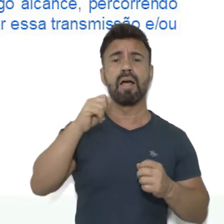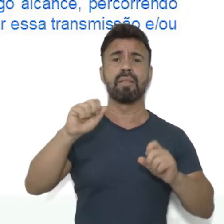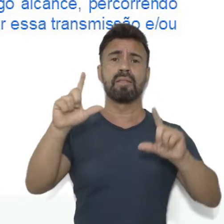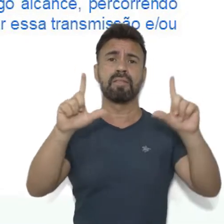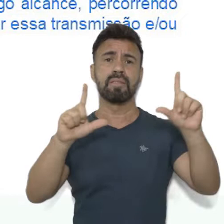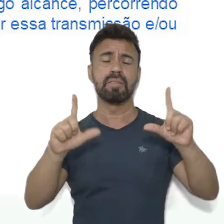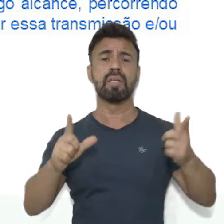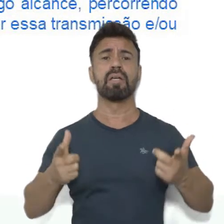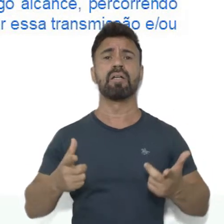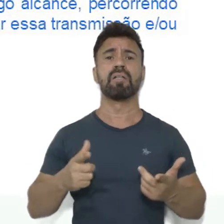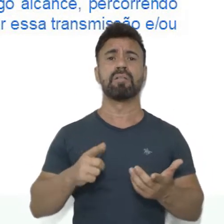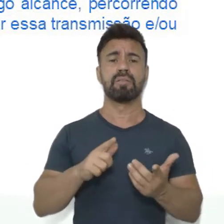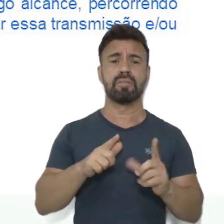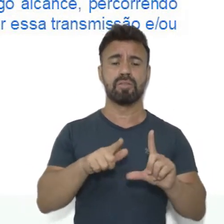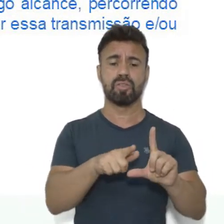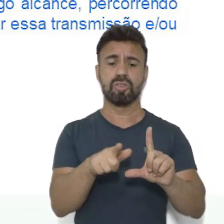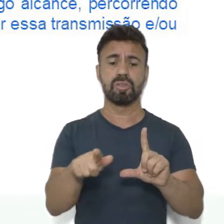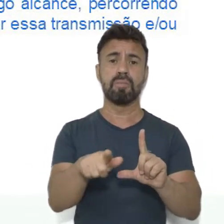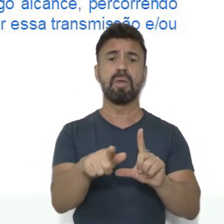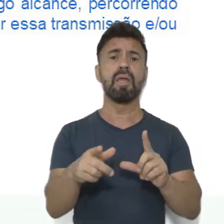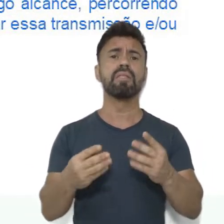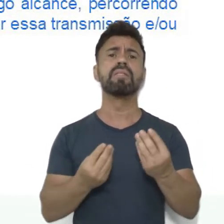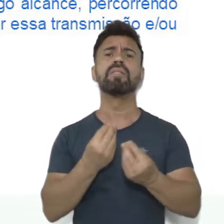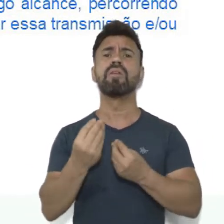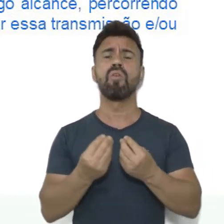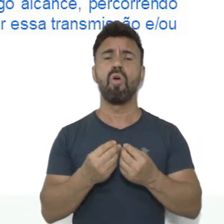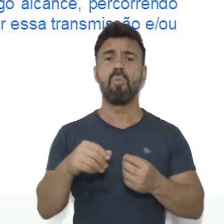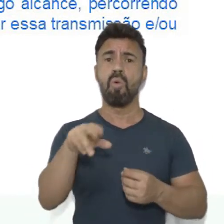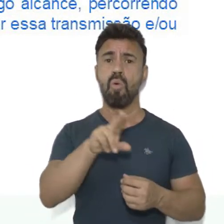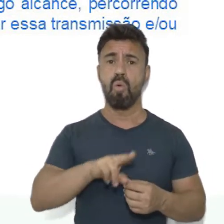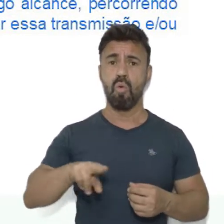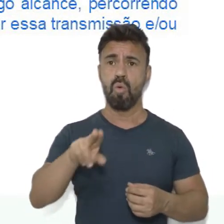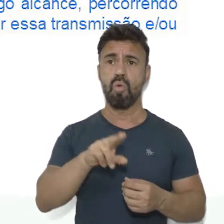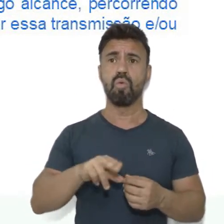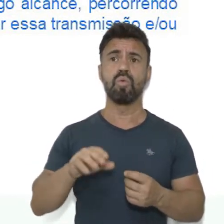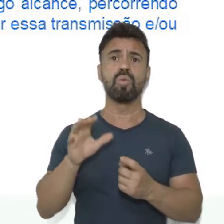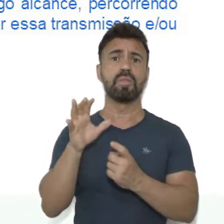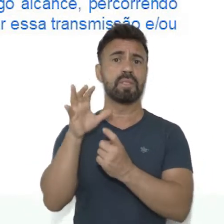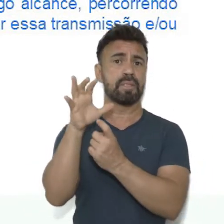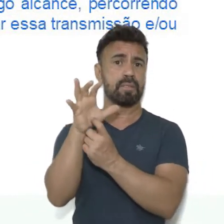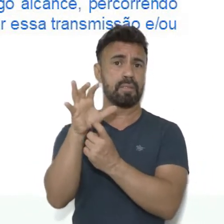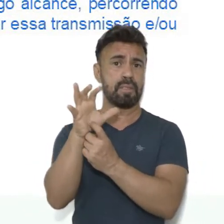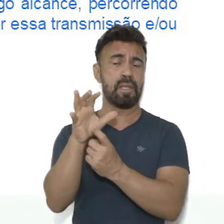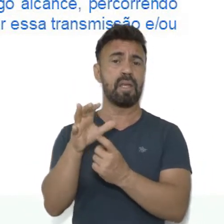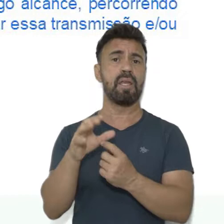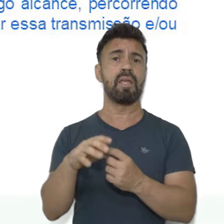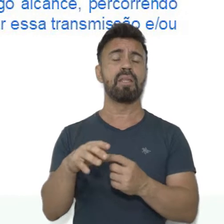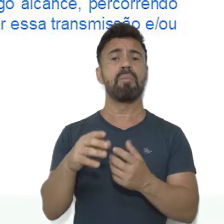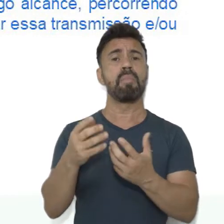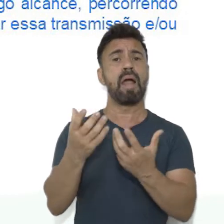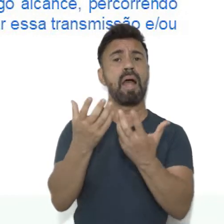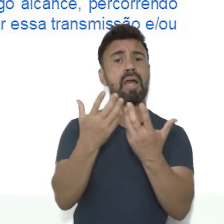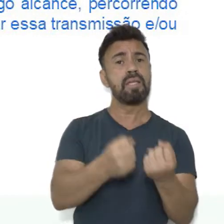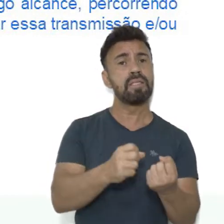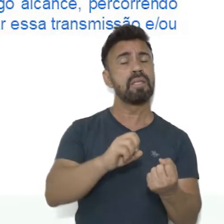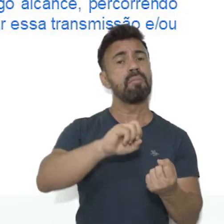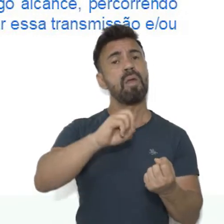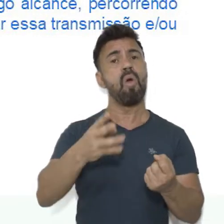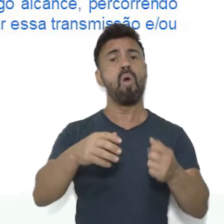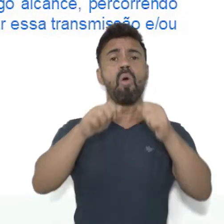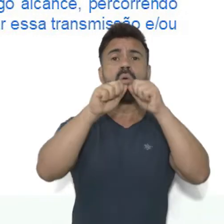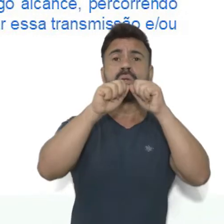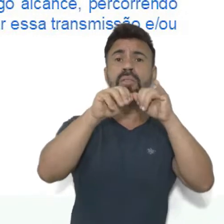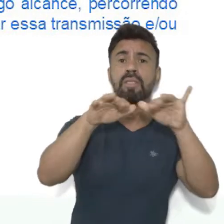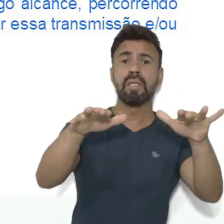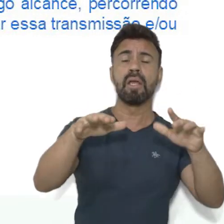e o telefone, eles utilizam essas antenas para emitir ou receber mensagens, ou seja,